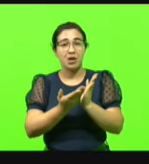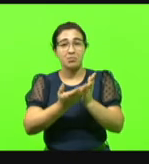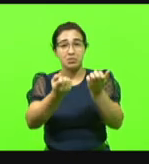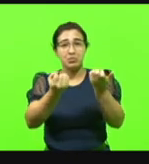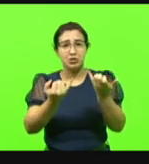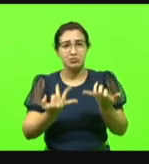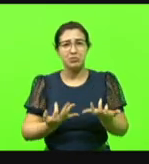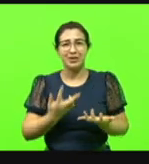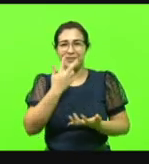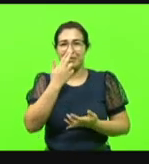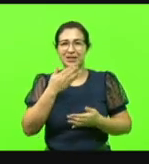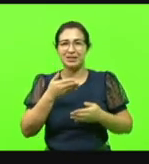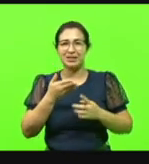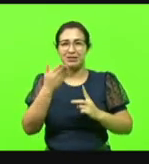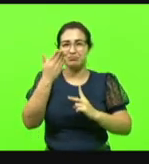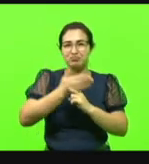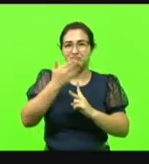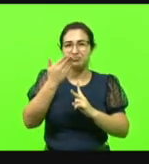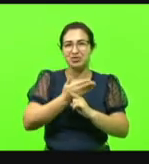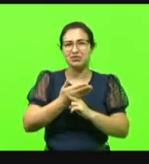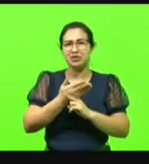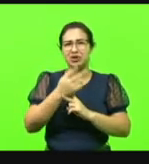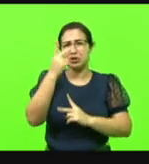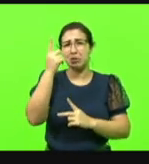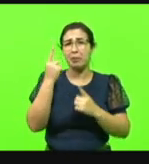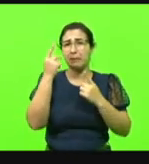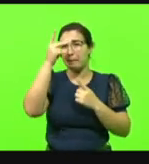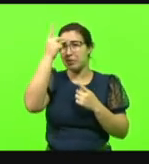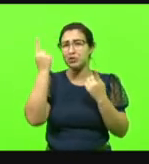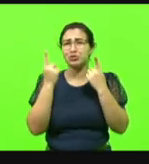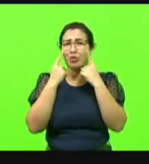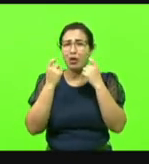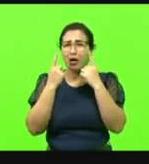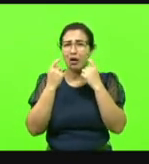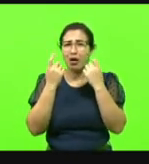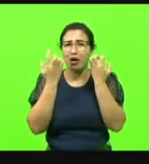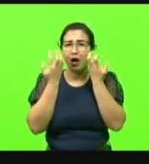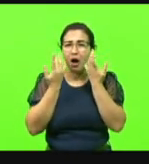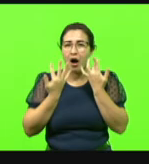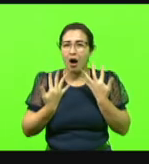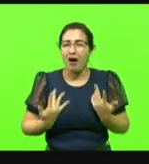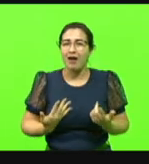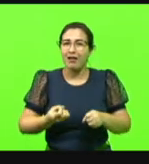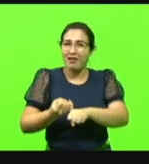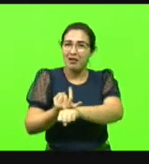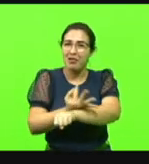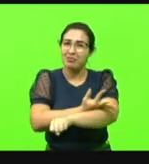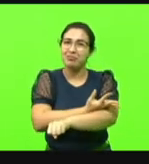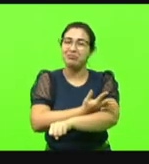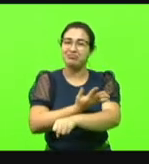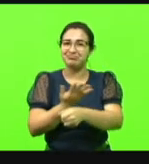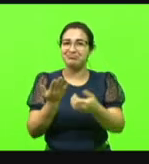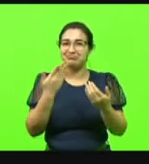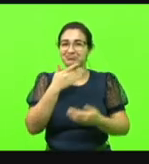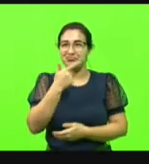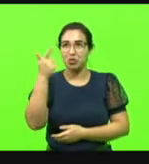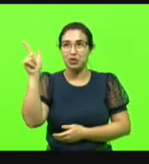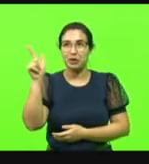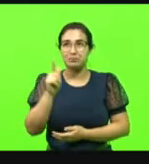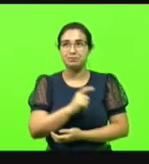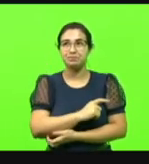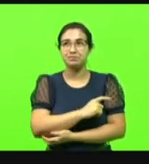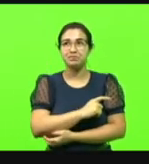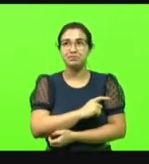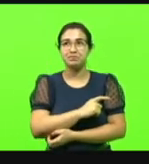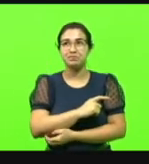divisão. E a pessoa chora porque está recebendo alguma coisa positiva. Passa mais uma. Olha